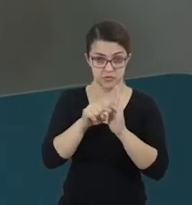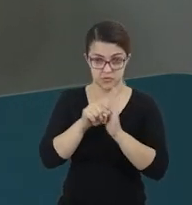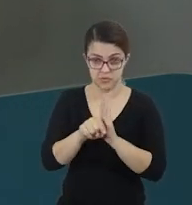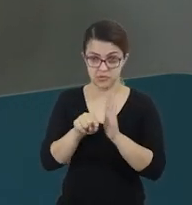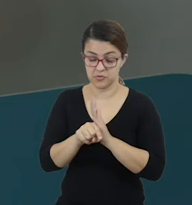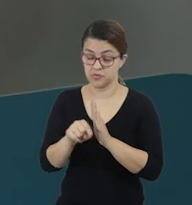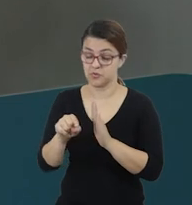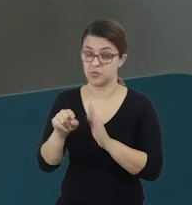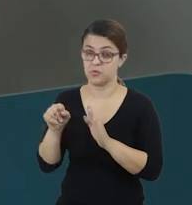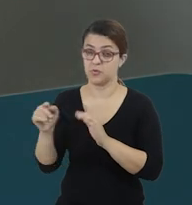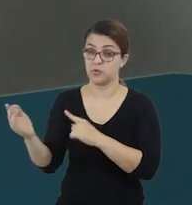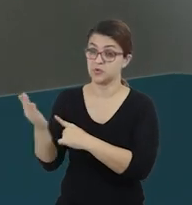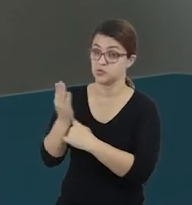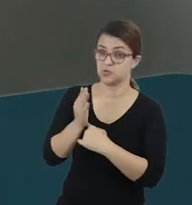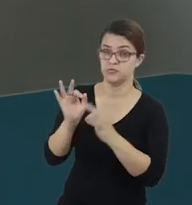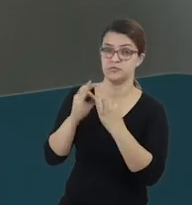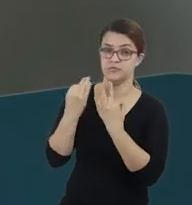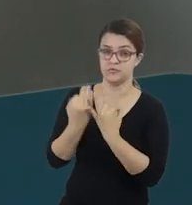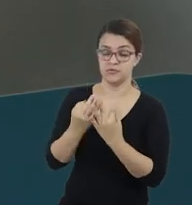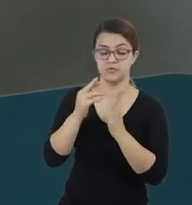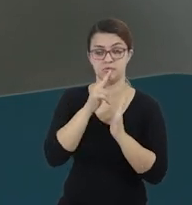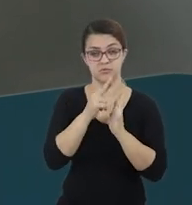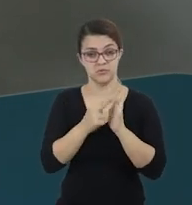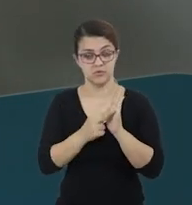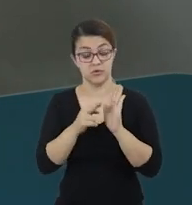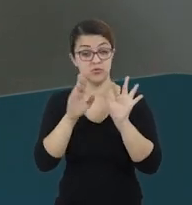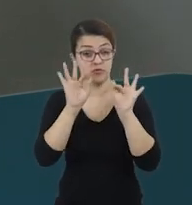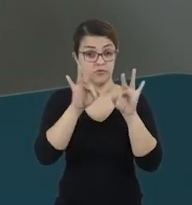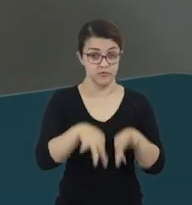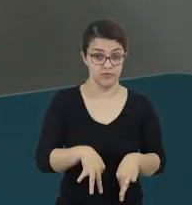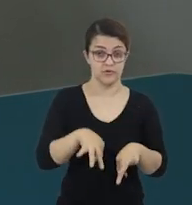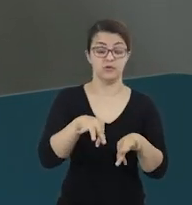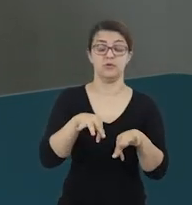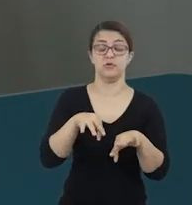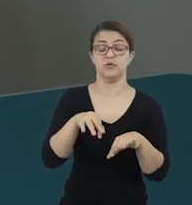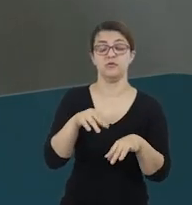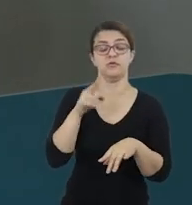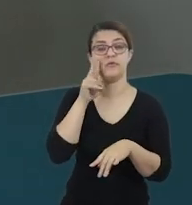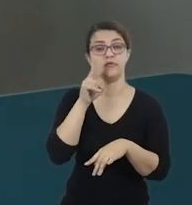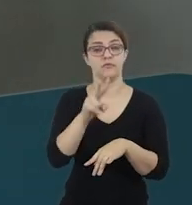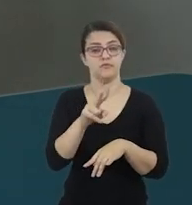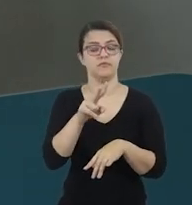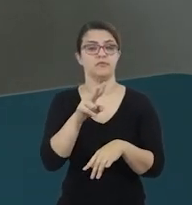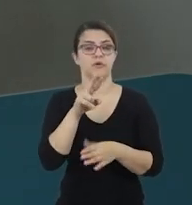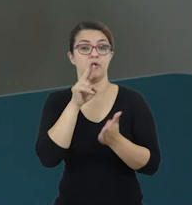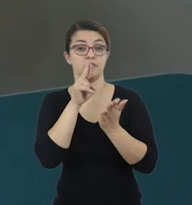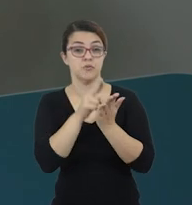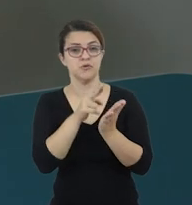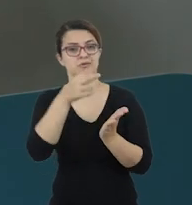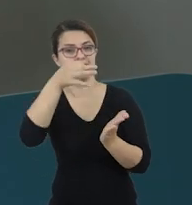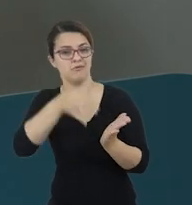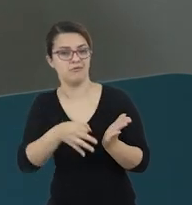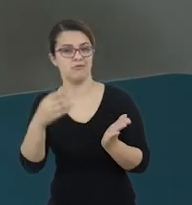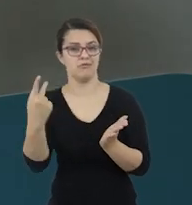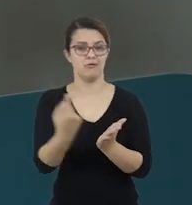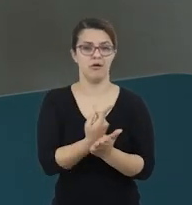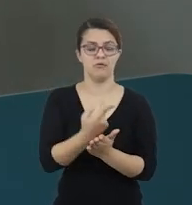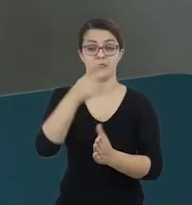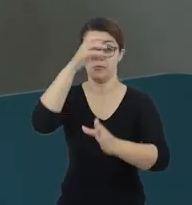com a ajuda da sua família. E no final dele você vai encontrar as respostas para ver se você acertou ou se você errou. Com isso você